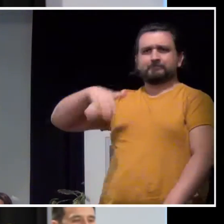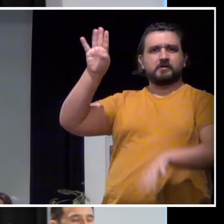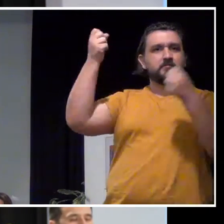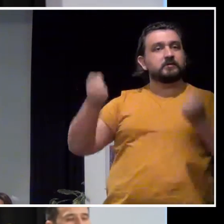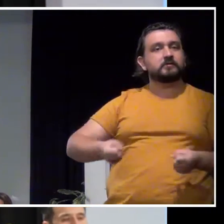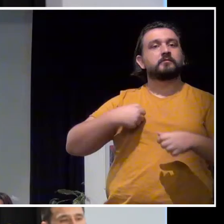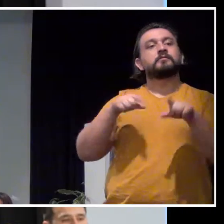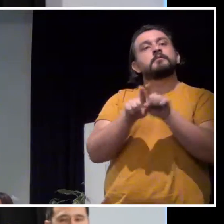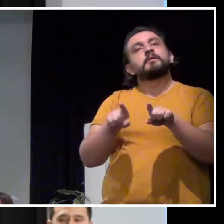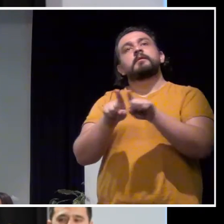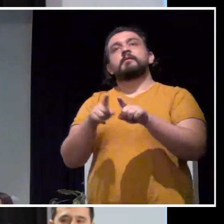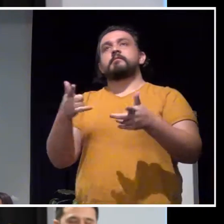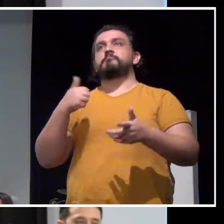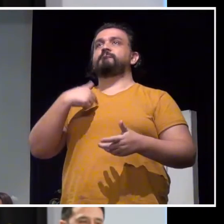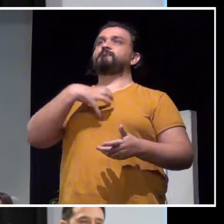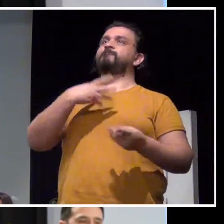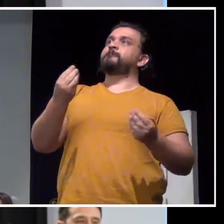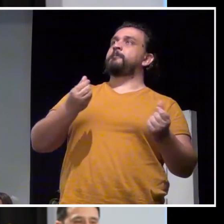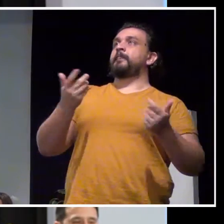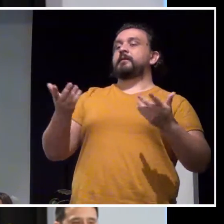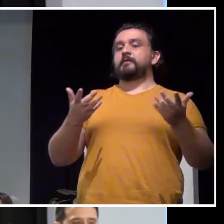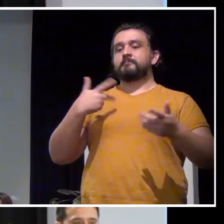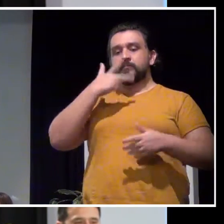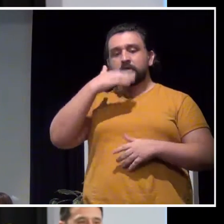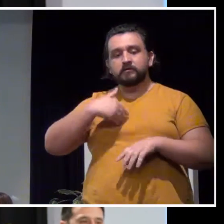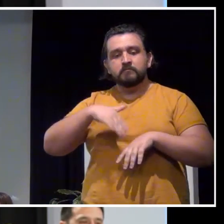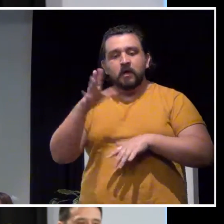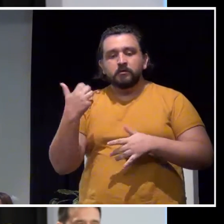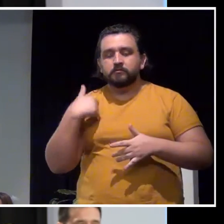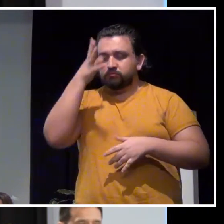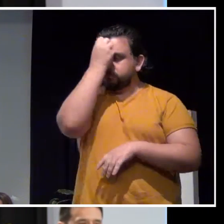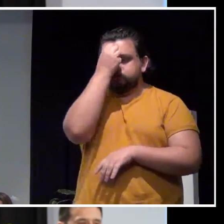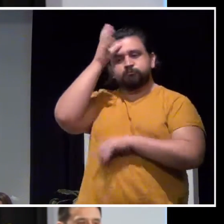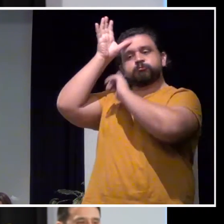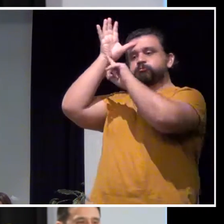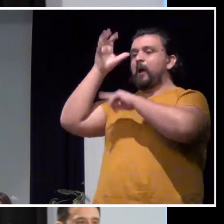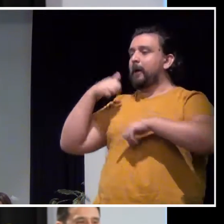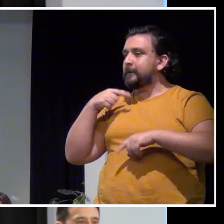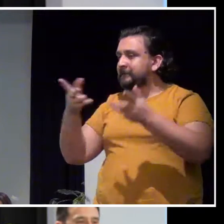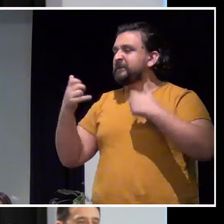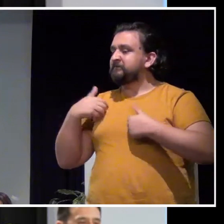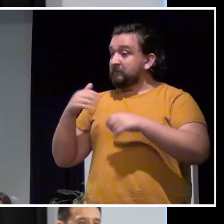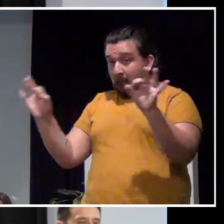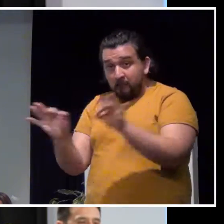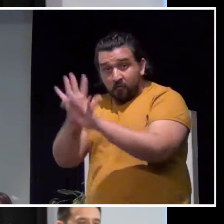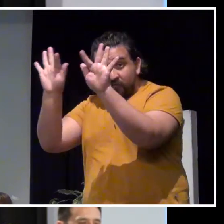e o que eu assim me senti bastante enriquecida para dizer é isso que eu quero.